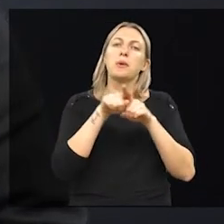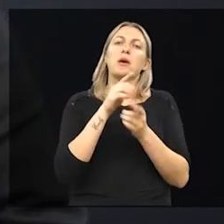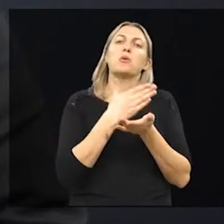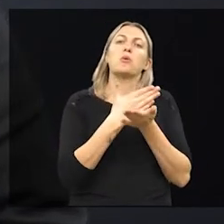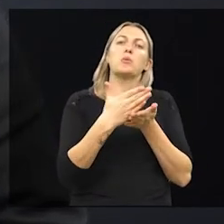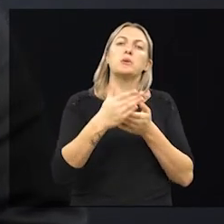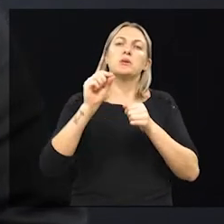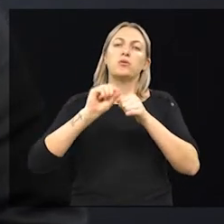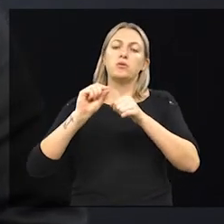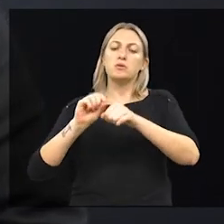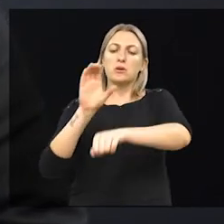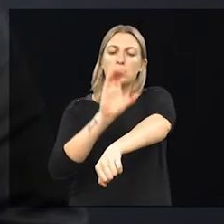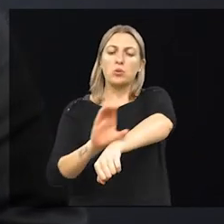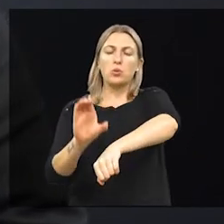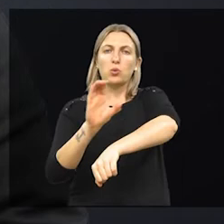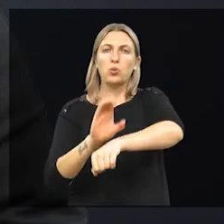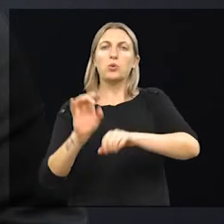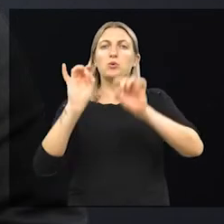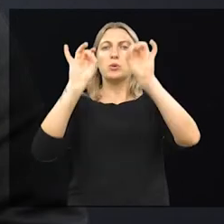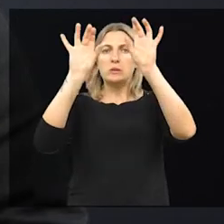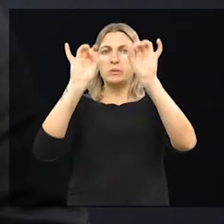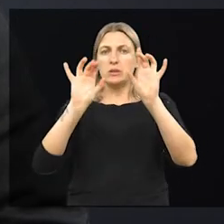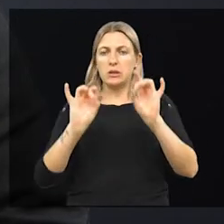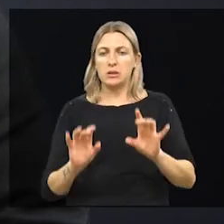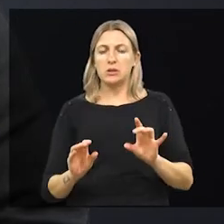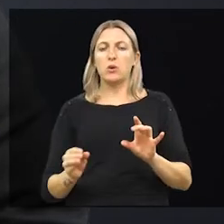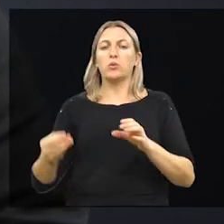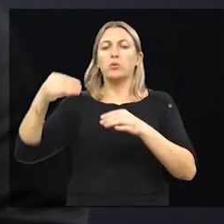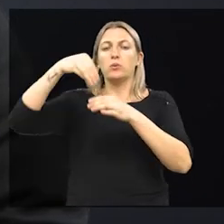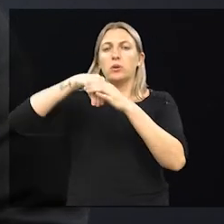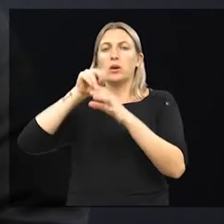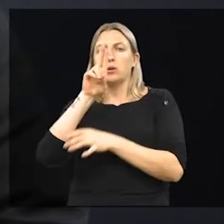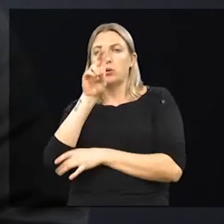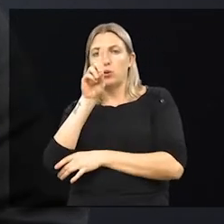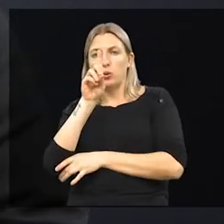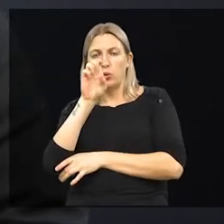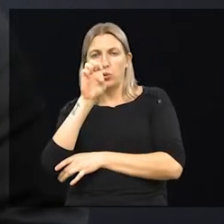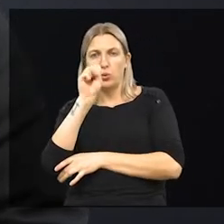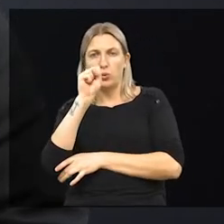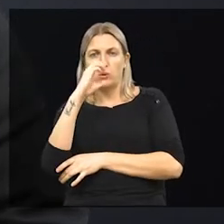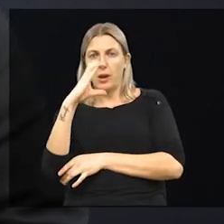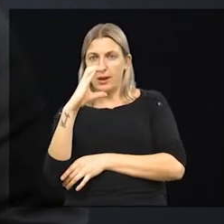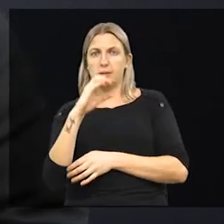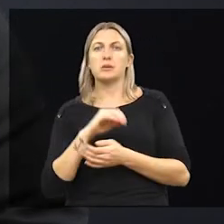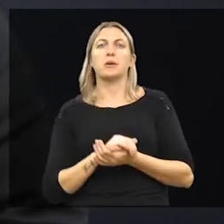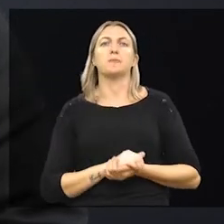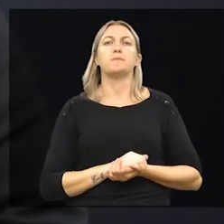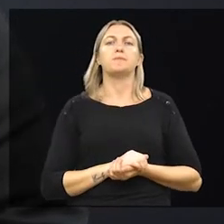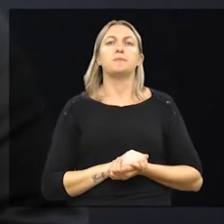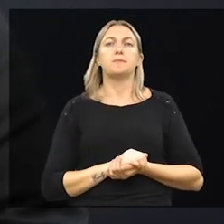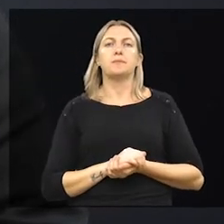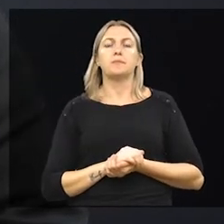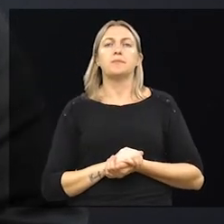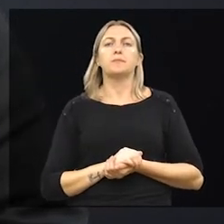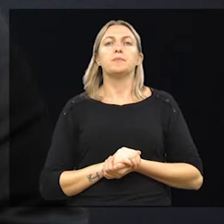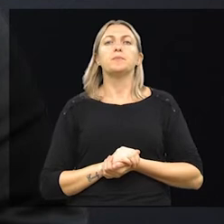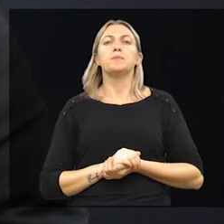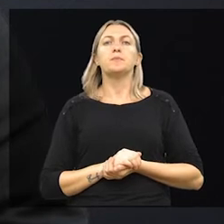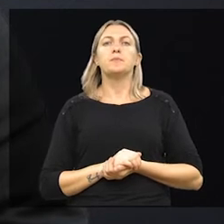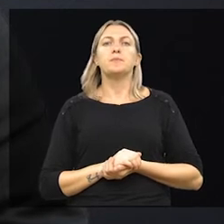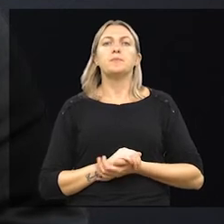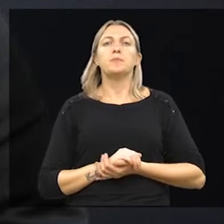ministrando aulas em cursos técnicos e em paralelo a isso também eu iniciei uma especialização